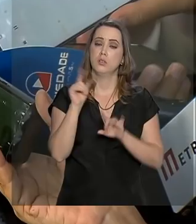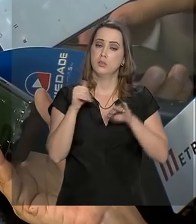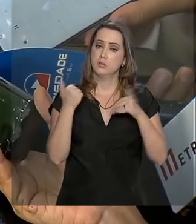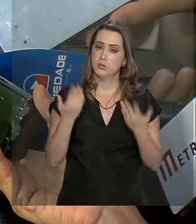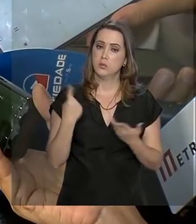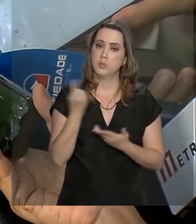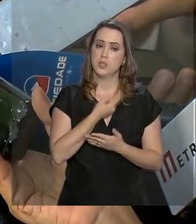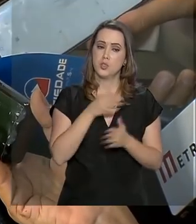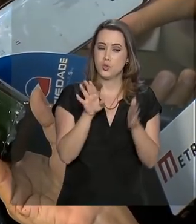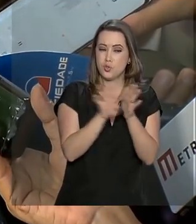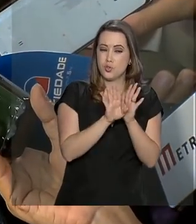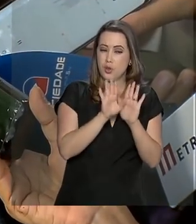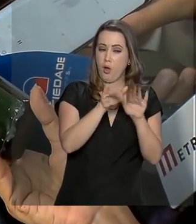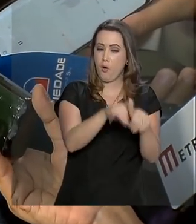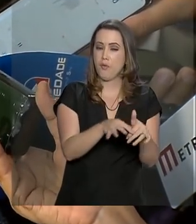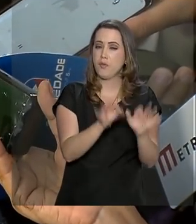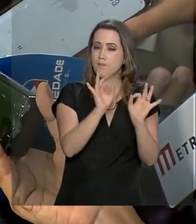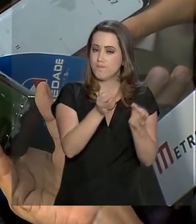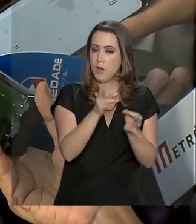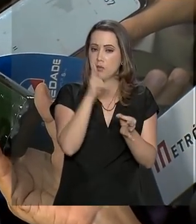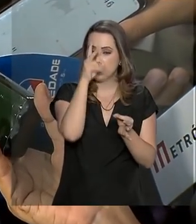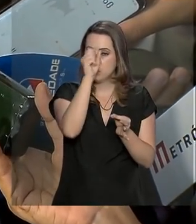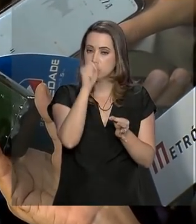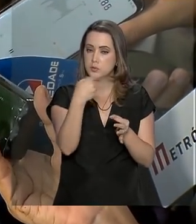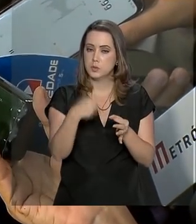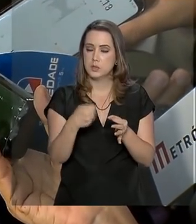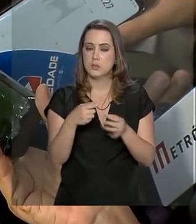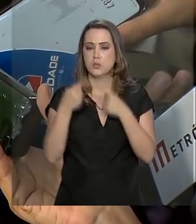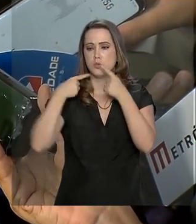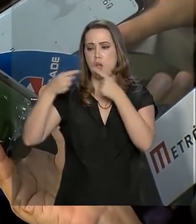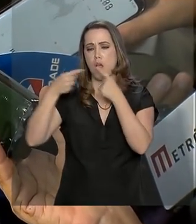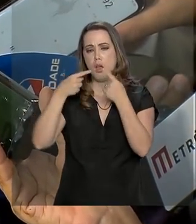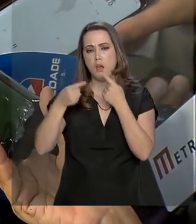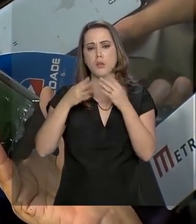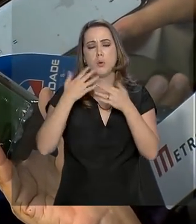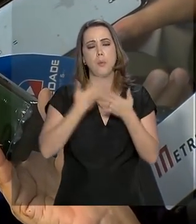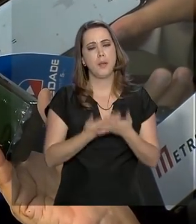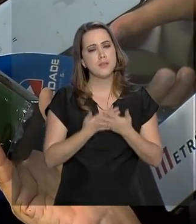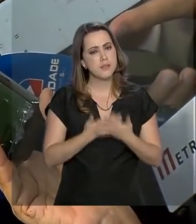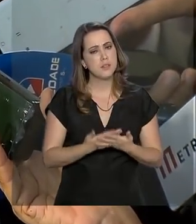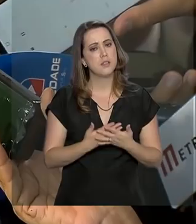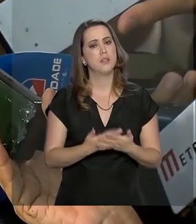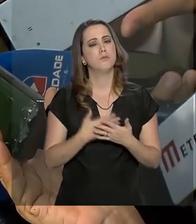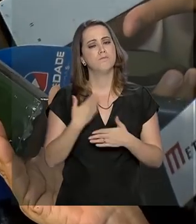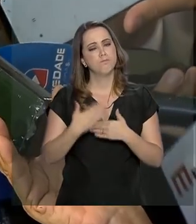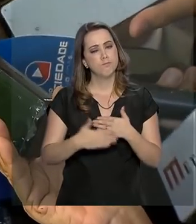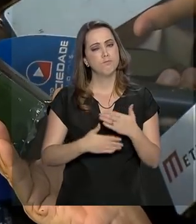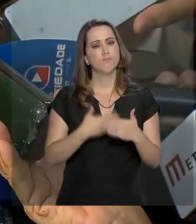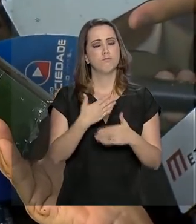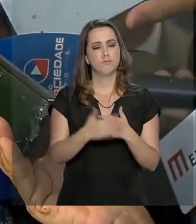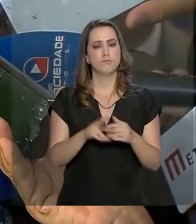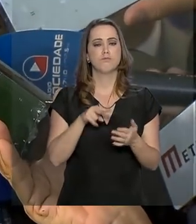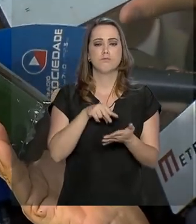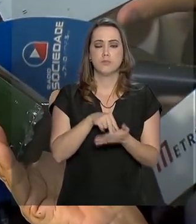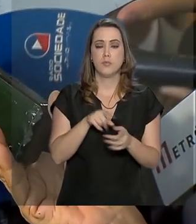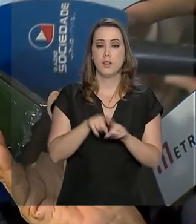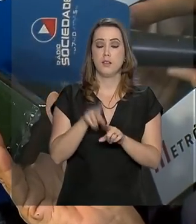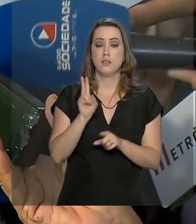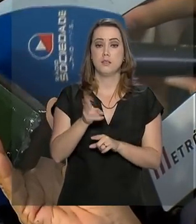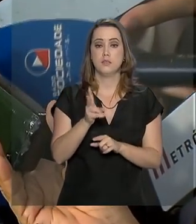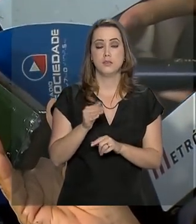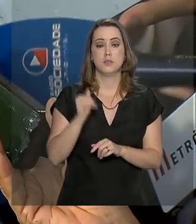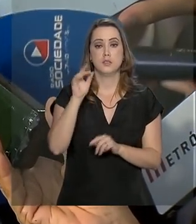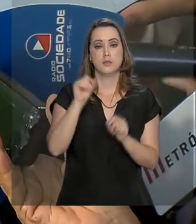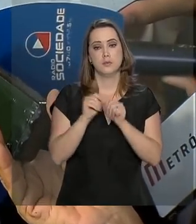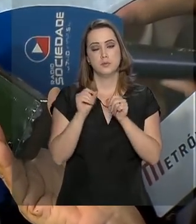para que a gente chegue forte no fim, tem que ter diálogo, paciência, resiliência e, acima de tudo, uma capacidade de